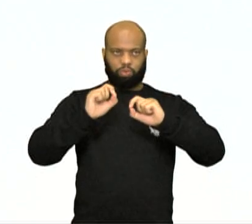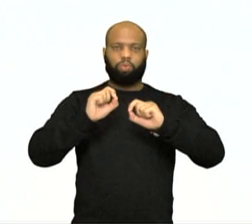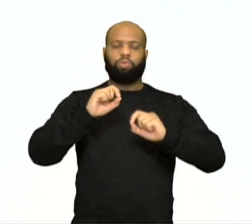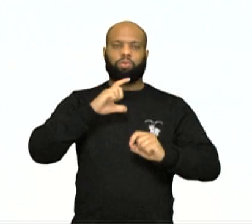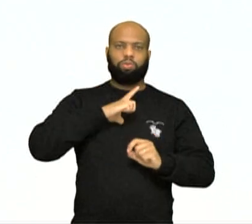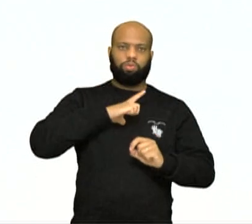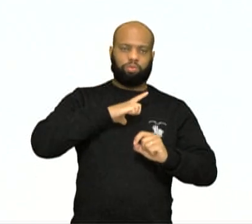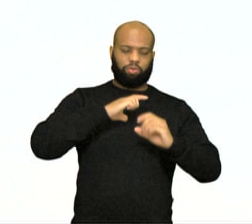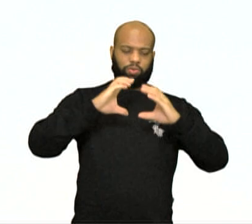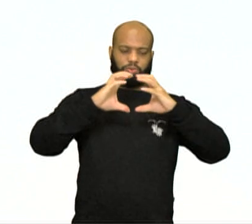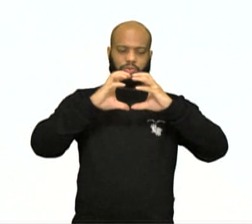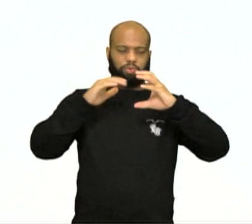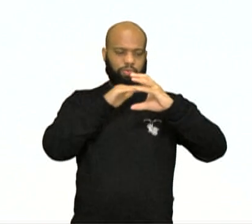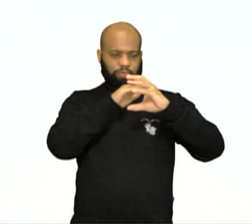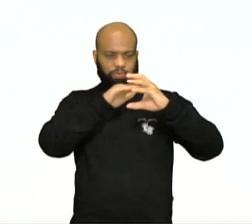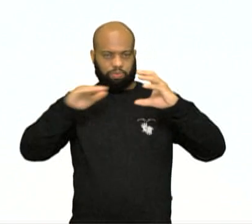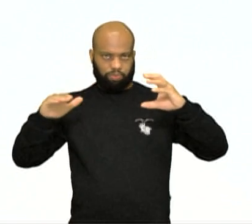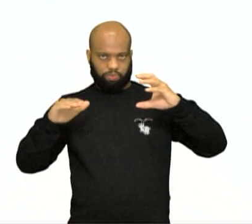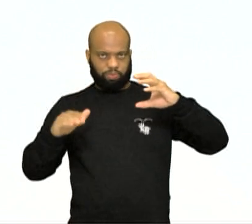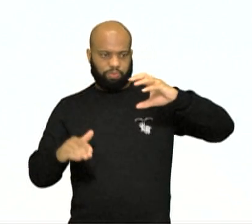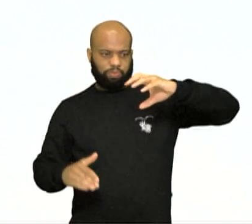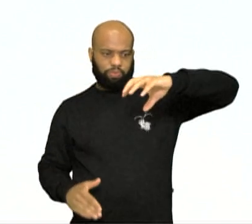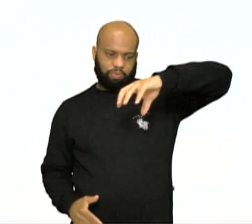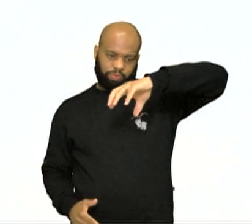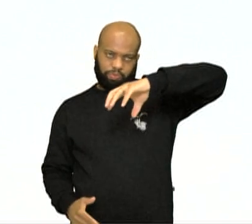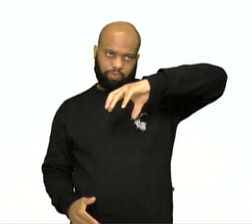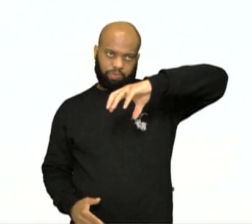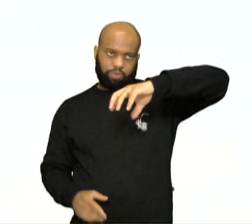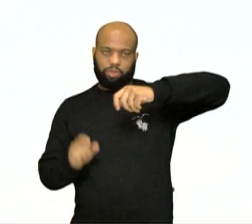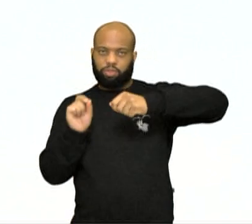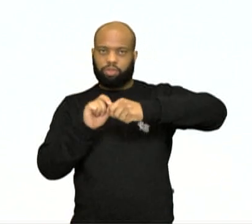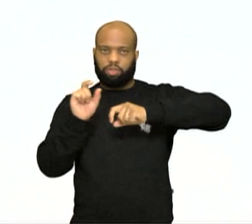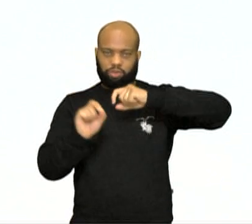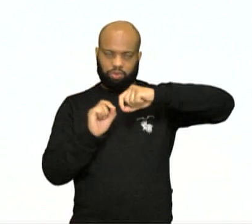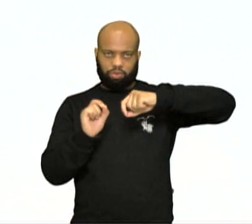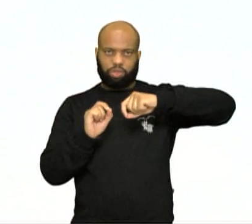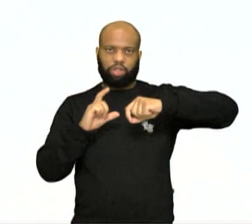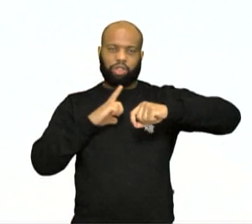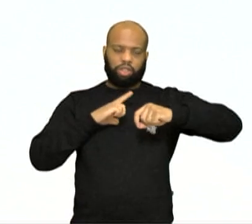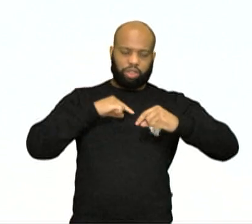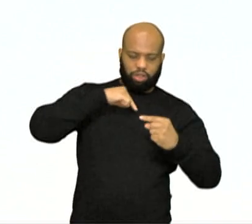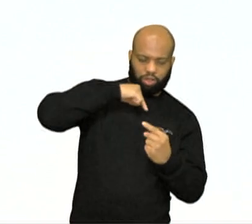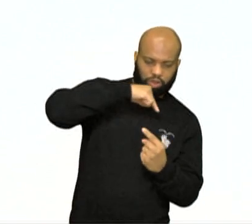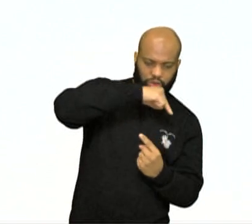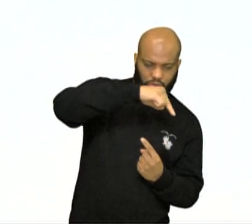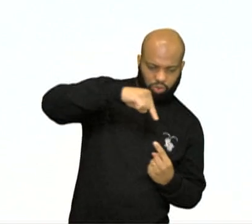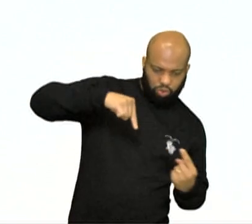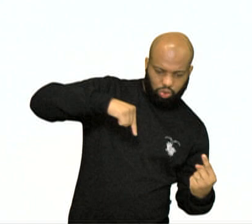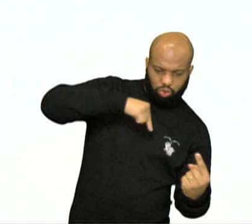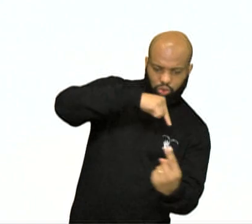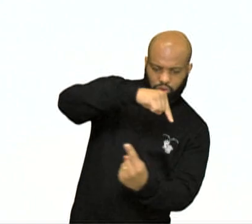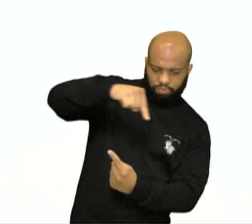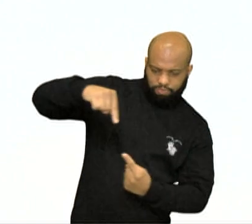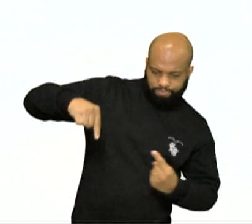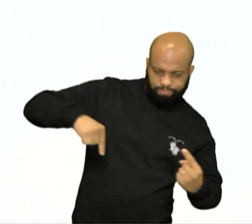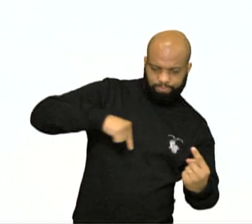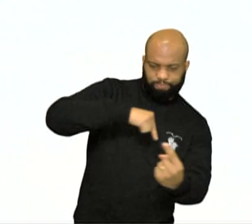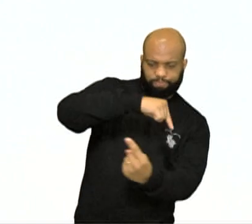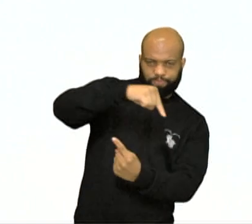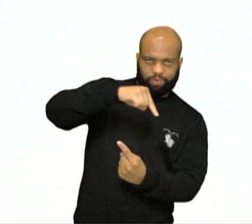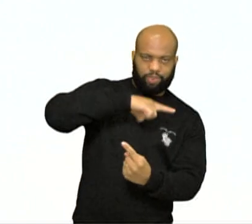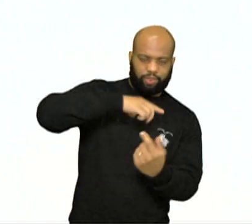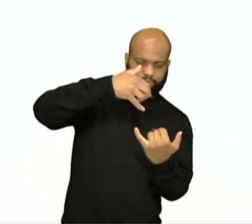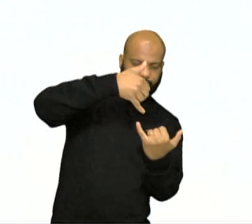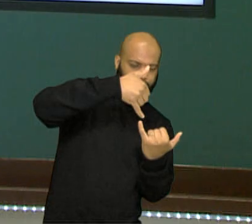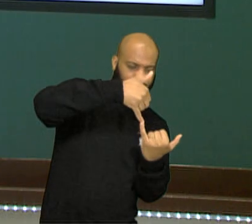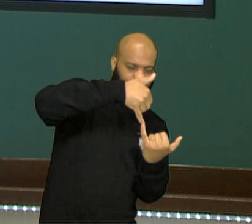semicírculo é a metade do círculo. Ele fazendo a rotação sobre o eixo onde ele vai